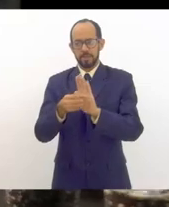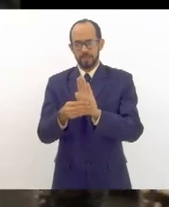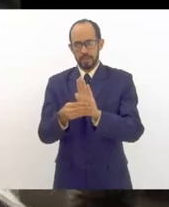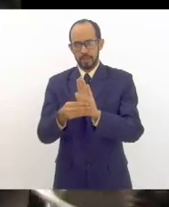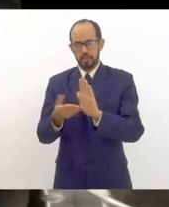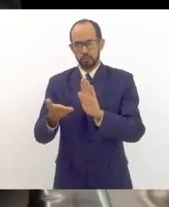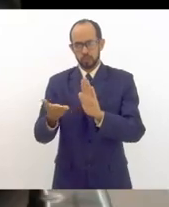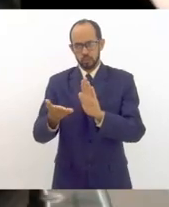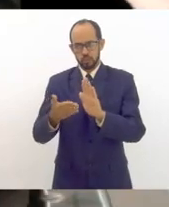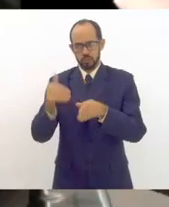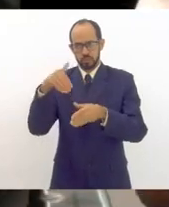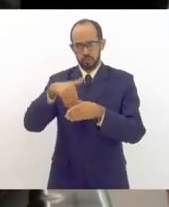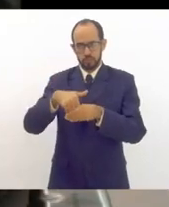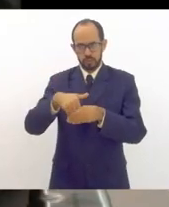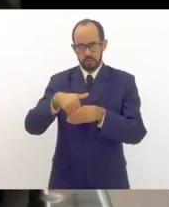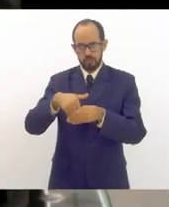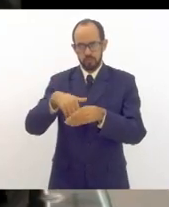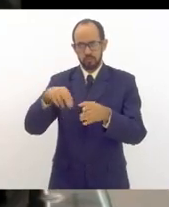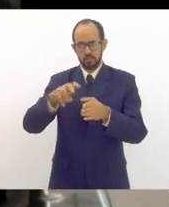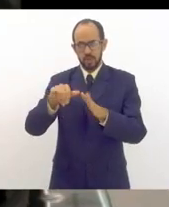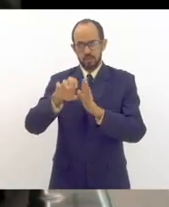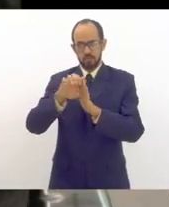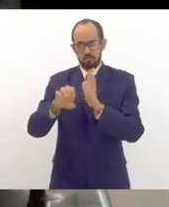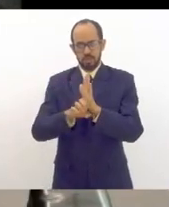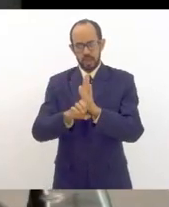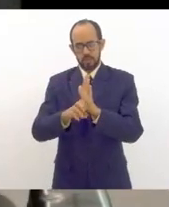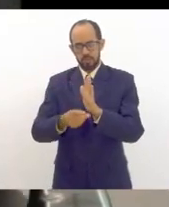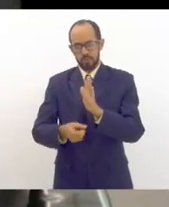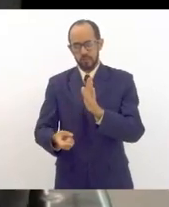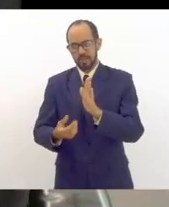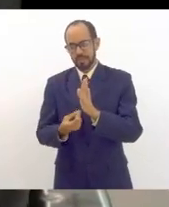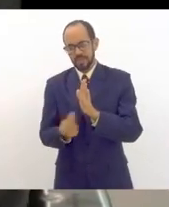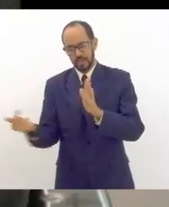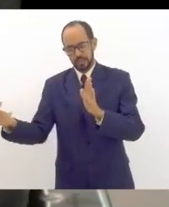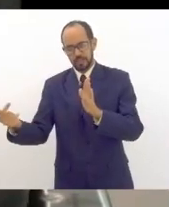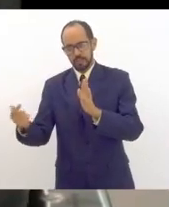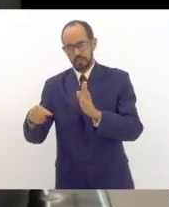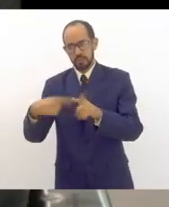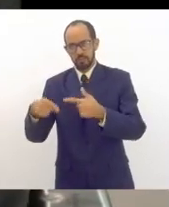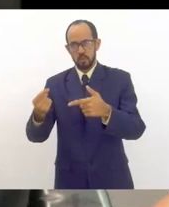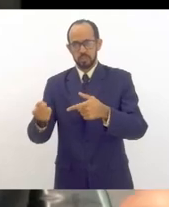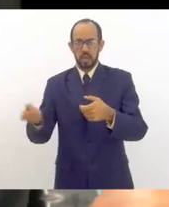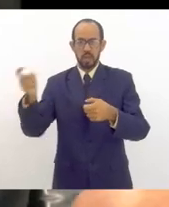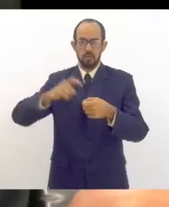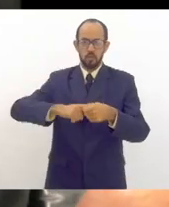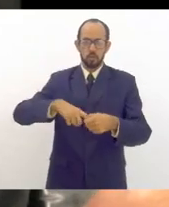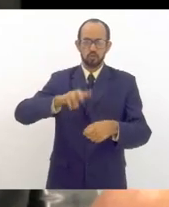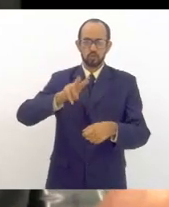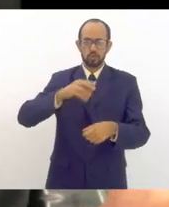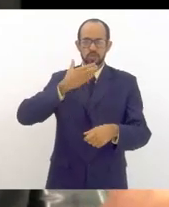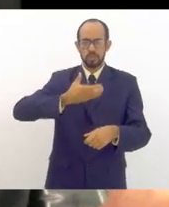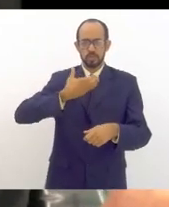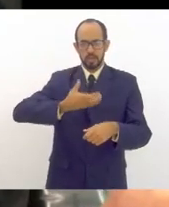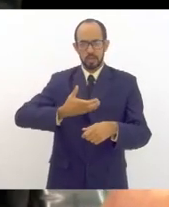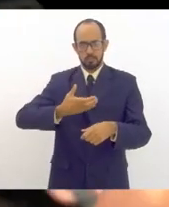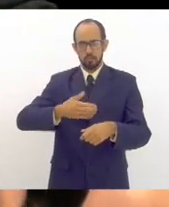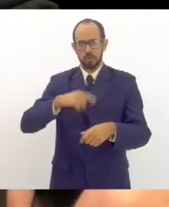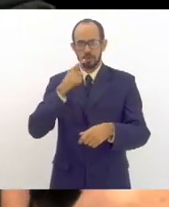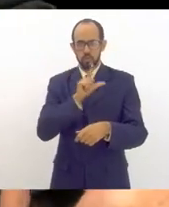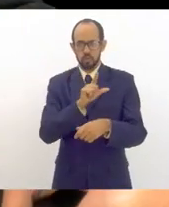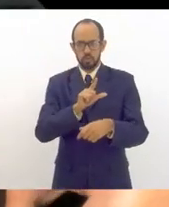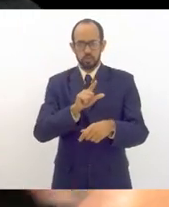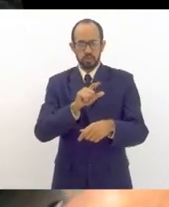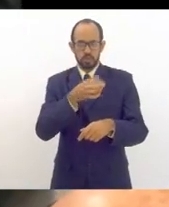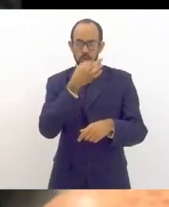mensagem, que vai ser emendada e vai sair de pauta, que ela volte depois do dia 2 de dezembro, de modo que a gente tenha a posição